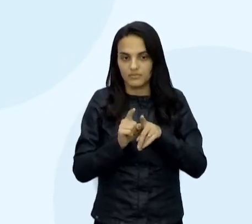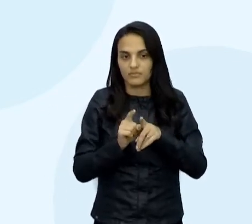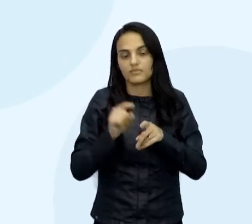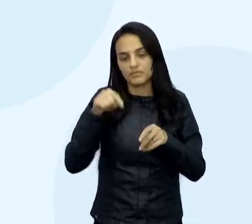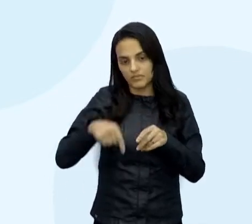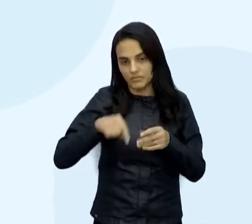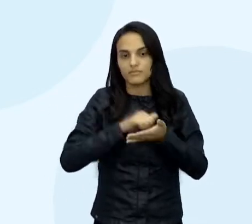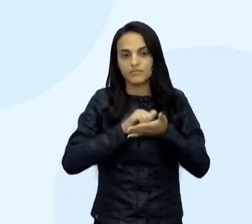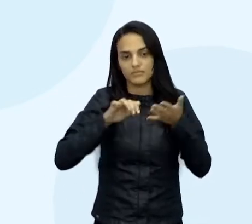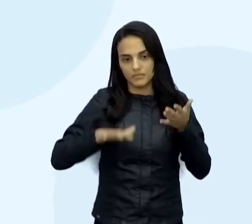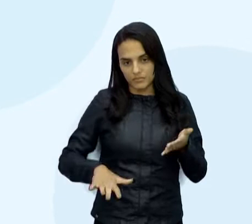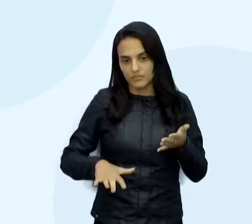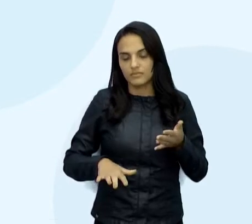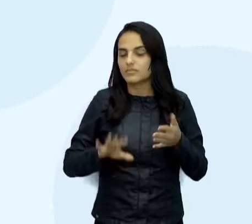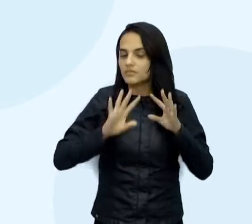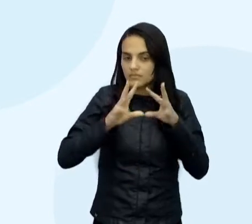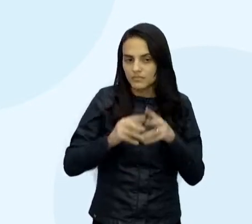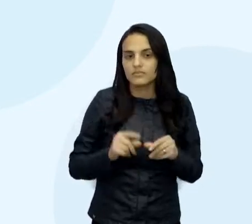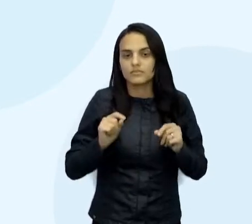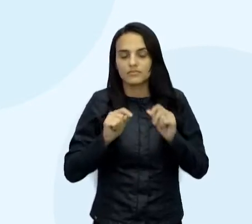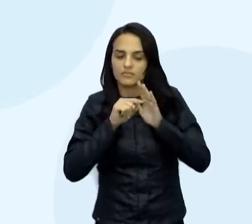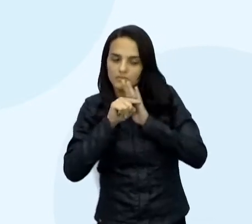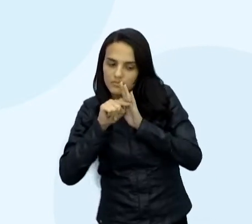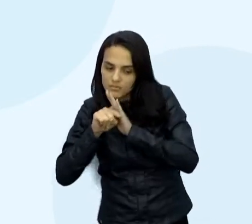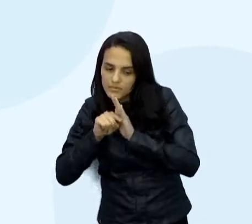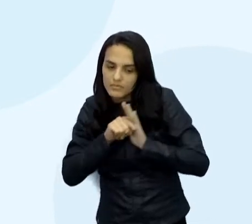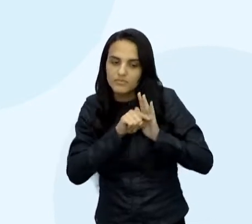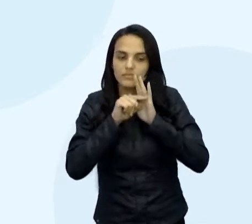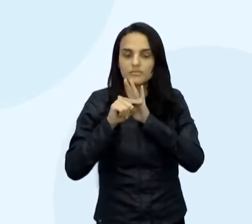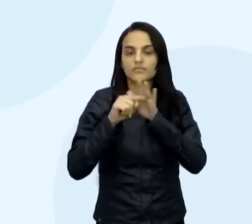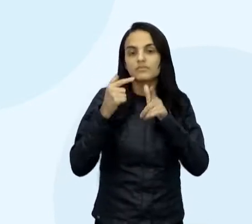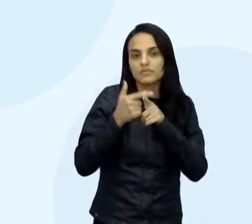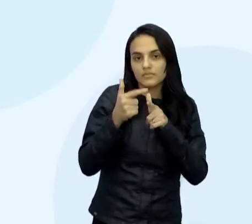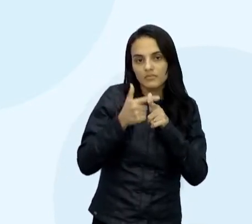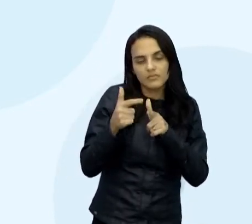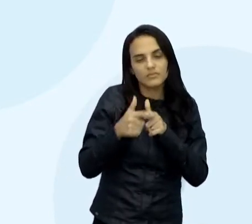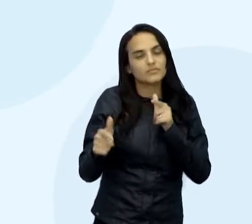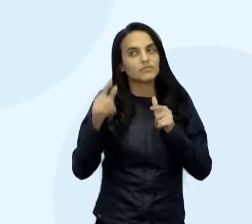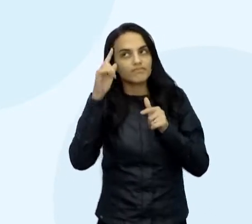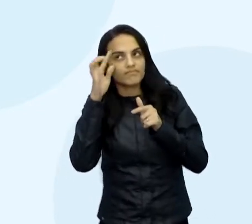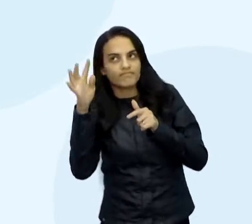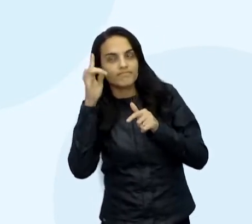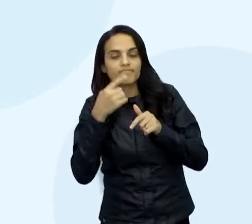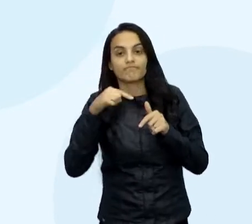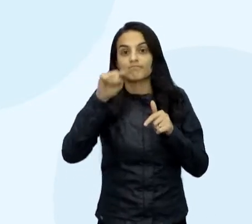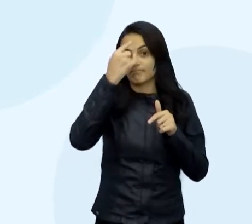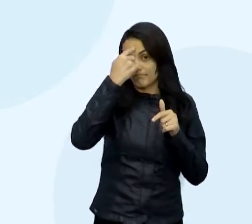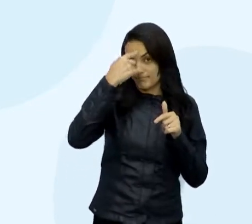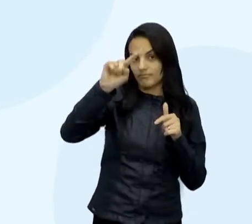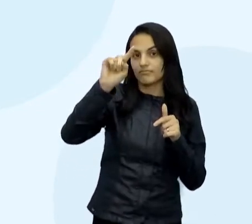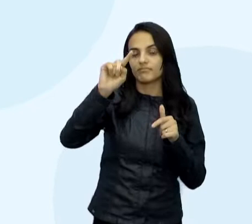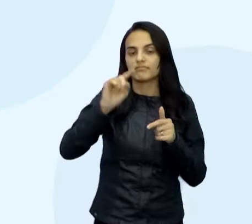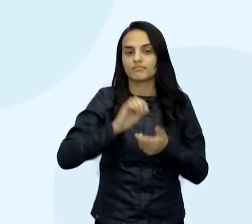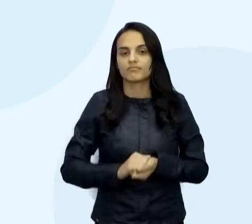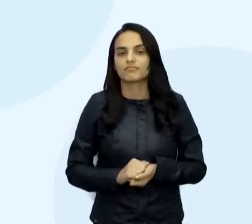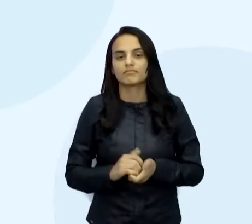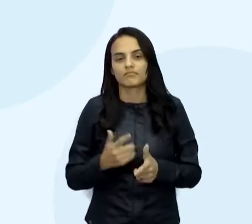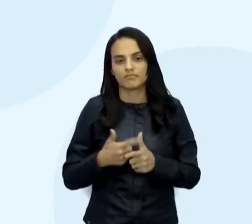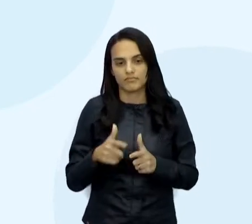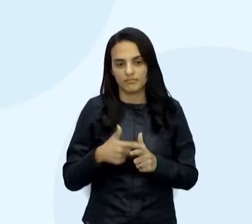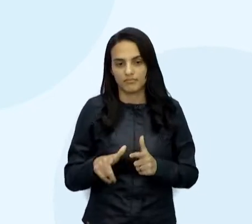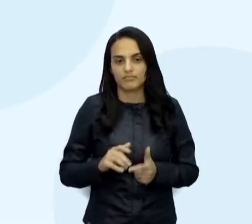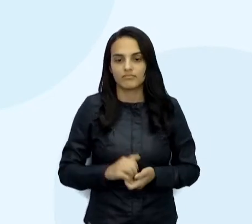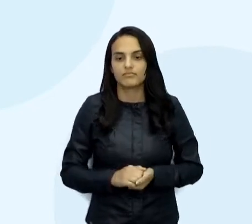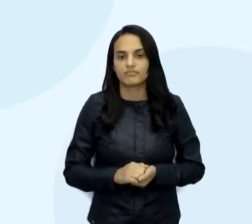desta atividade inteira é investigar um problema fictício. Nós vamos inventar uma situação problemática